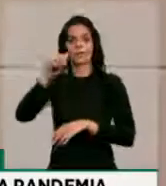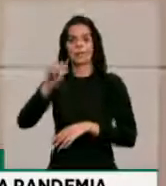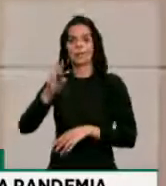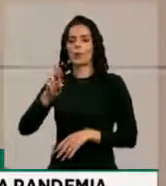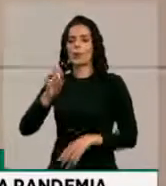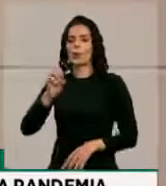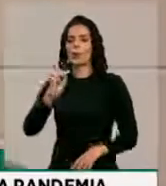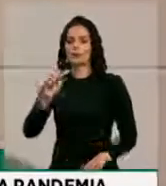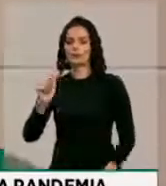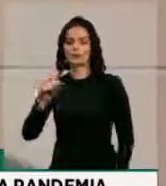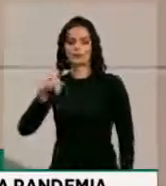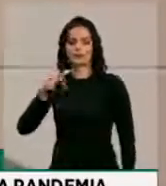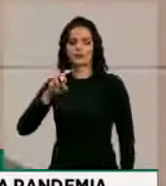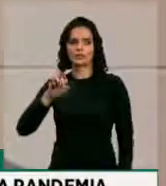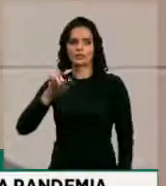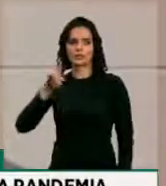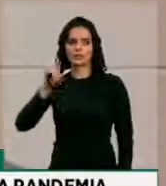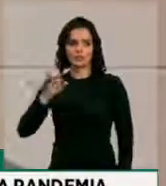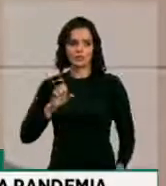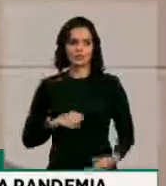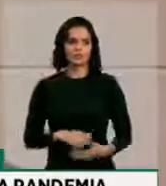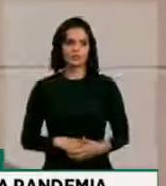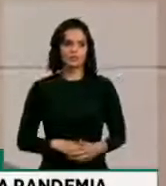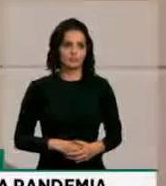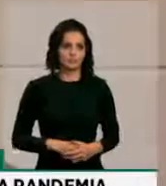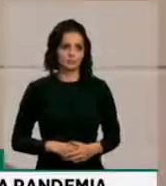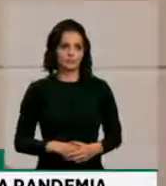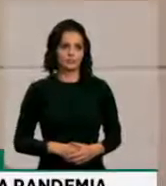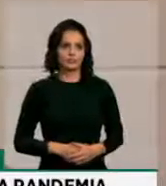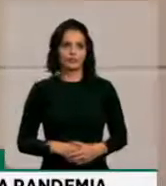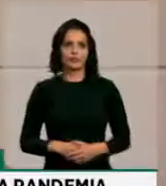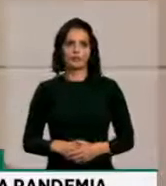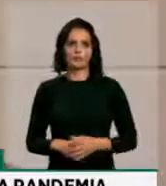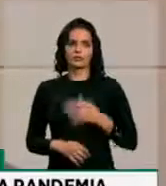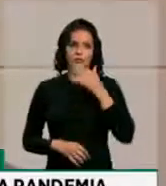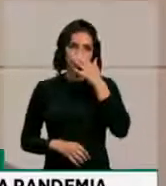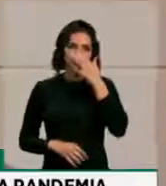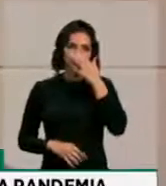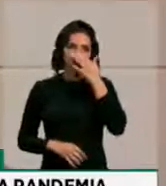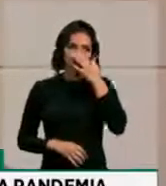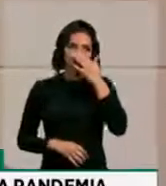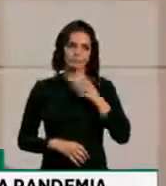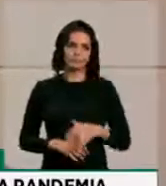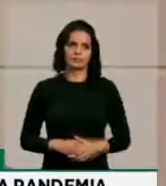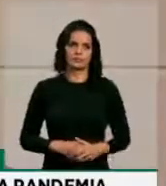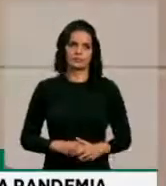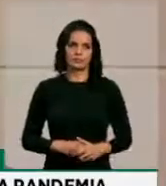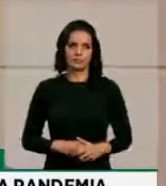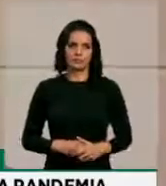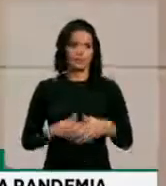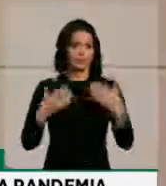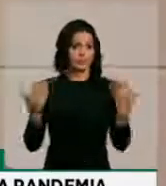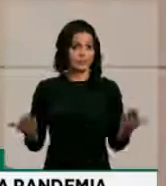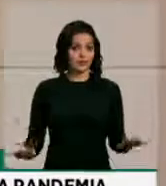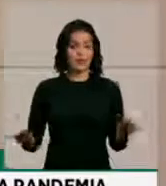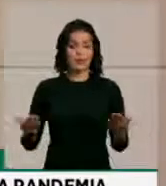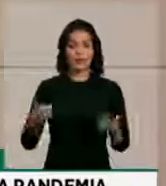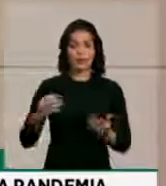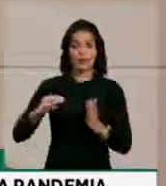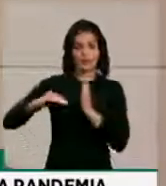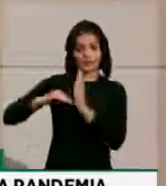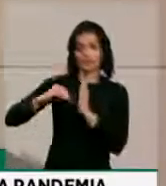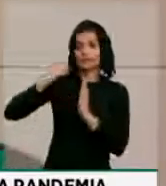Neide. Foi uma votação praticamente unânime na nossa casa, unânime ou praticamente unânime no Senado